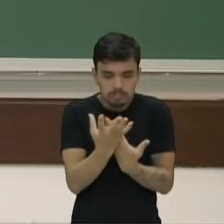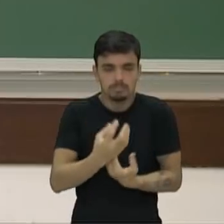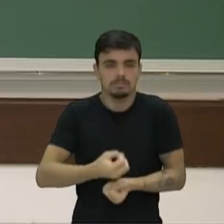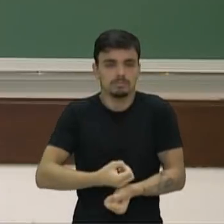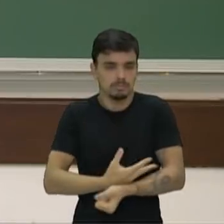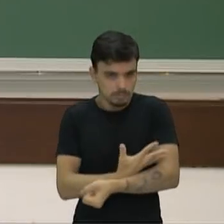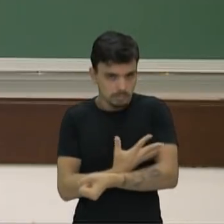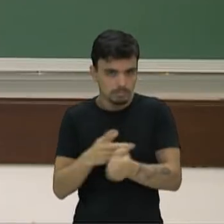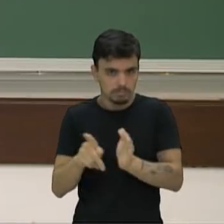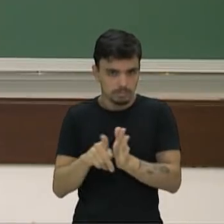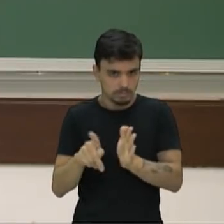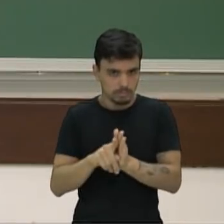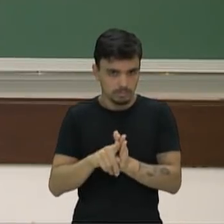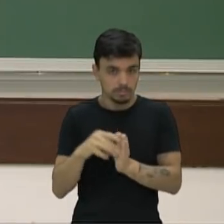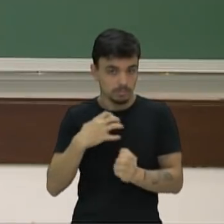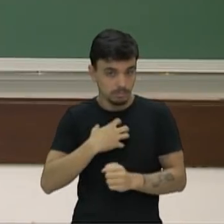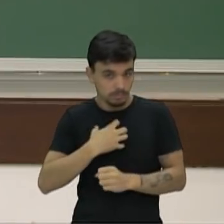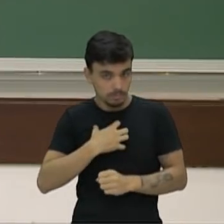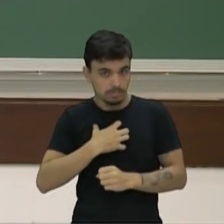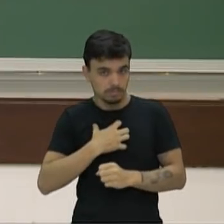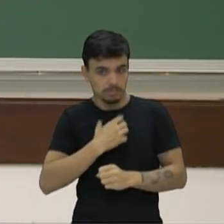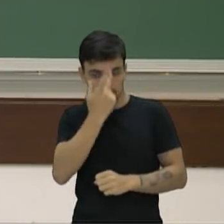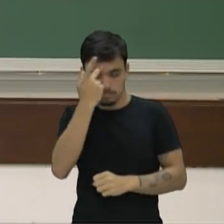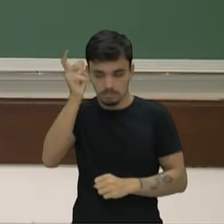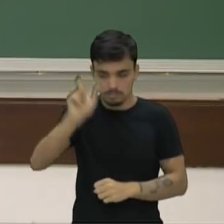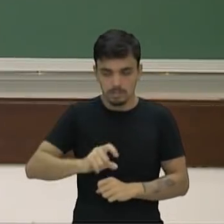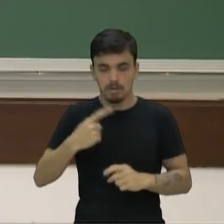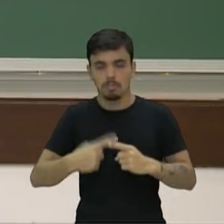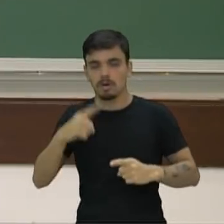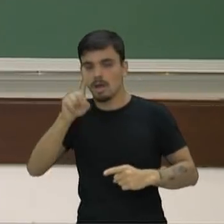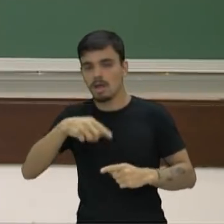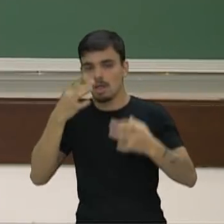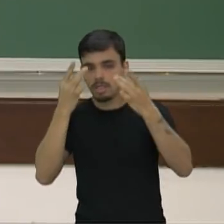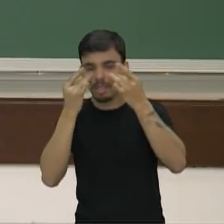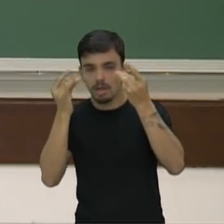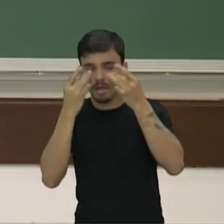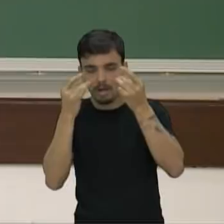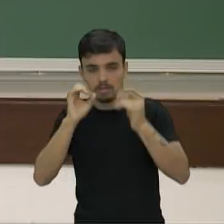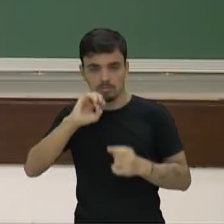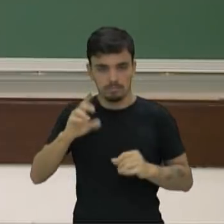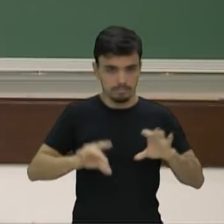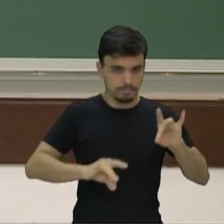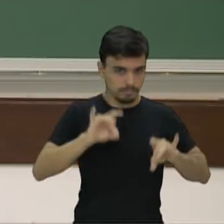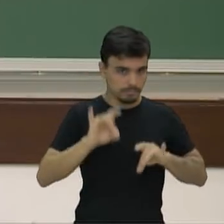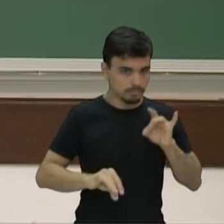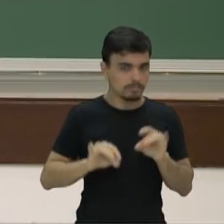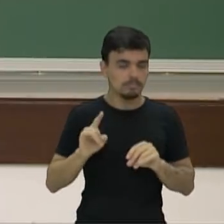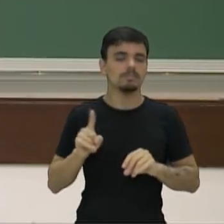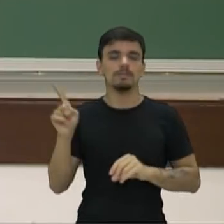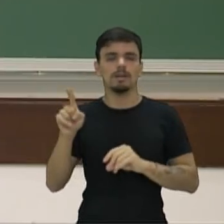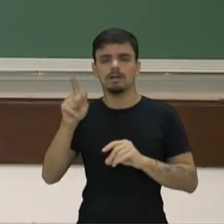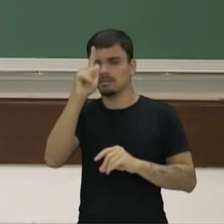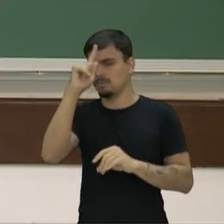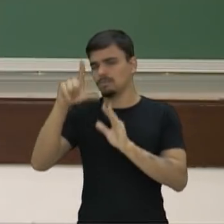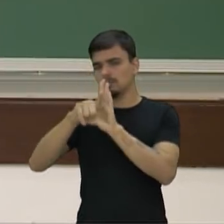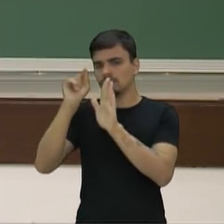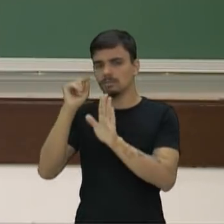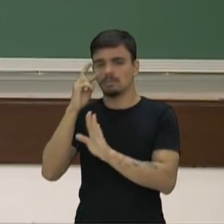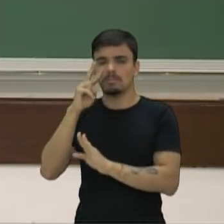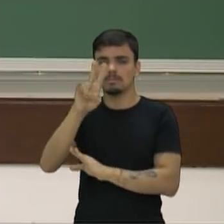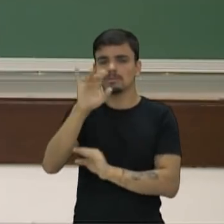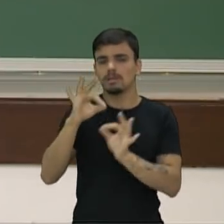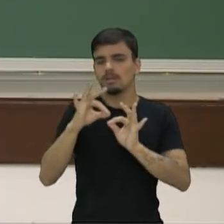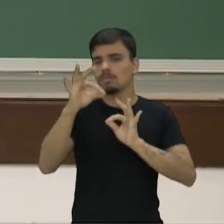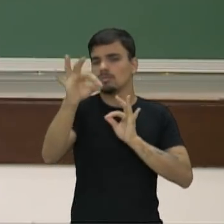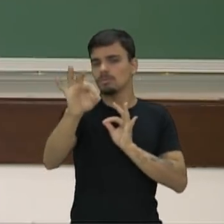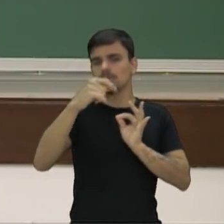personagem. E inclusive, porque nós estamos falando de um teatro, lá na Grécia Antiga, que para você enxergar a longa distância, você tem que imaginar